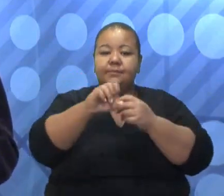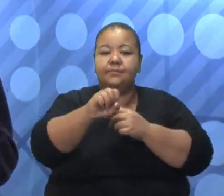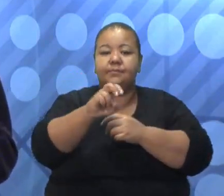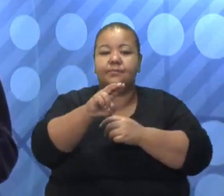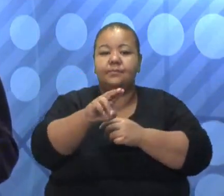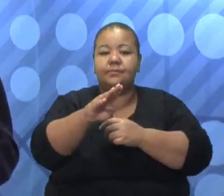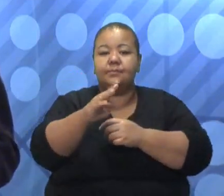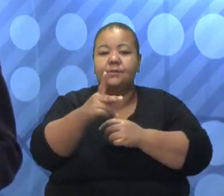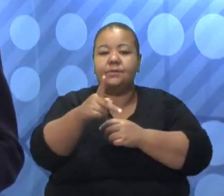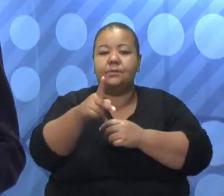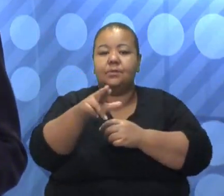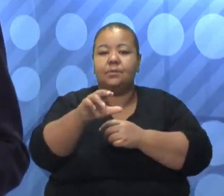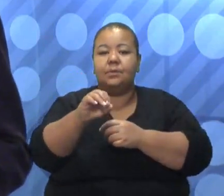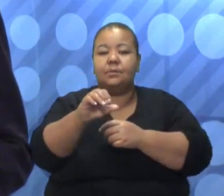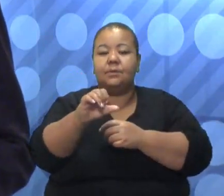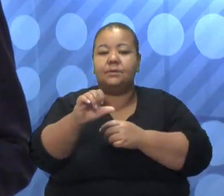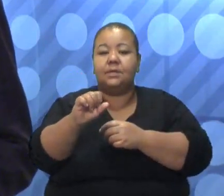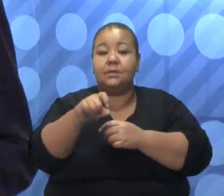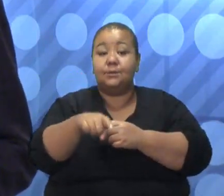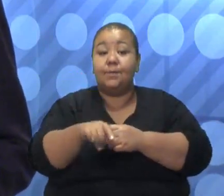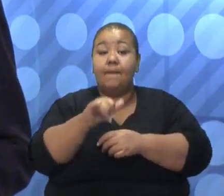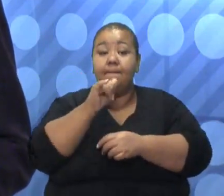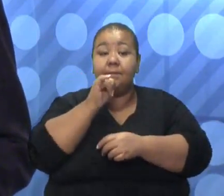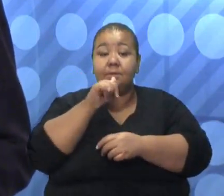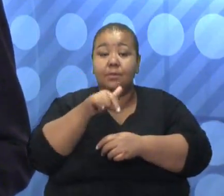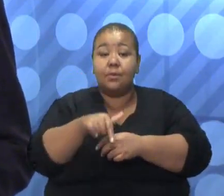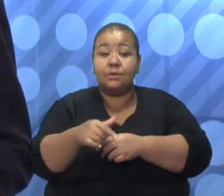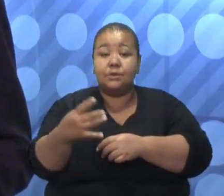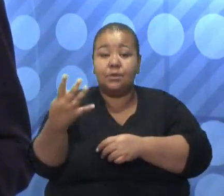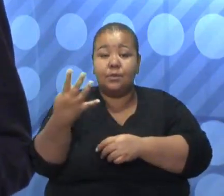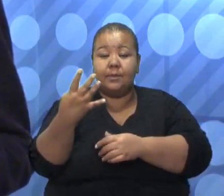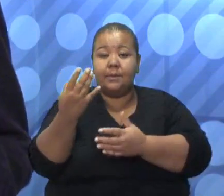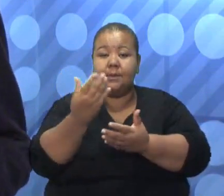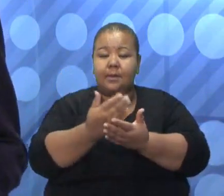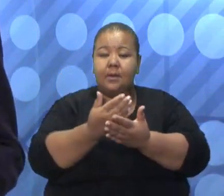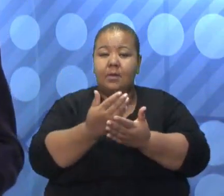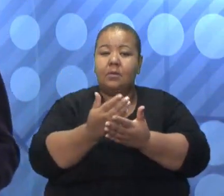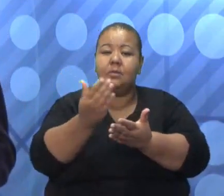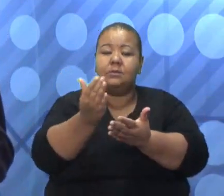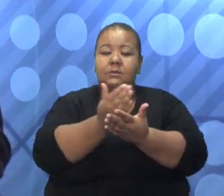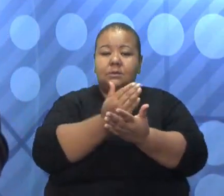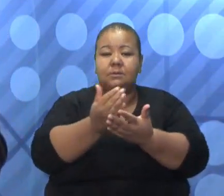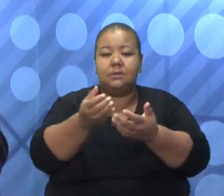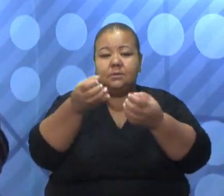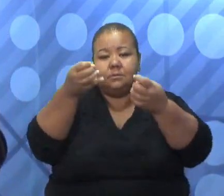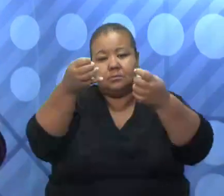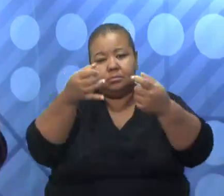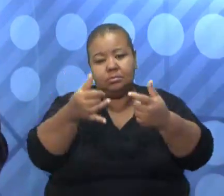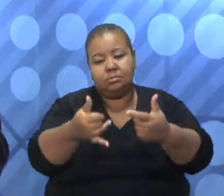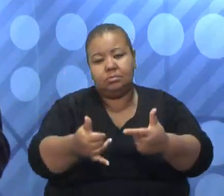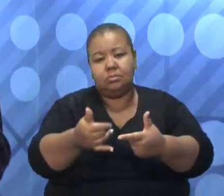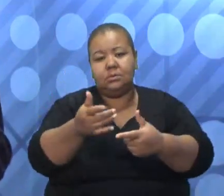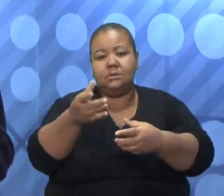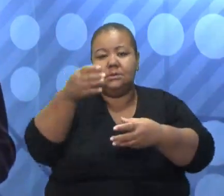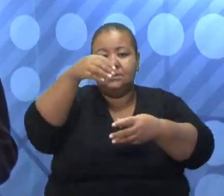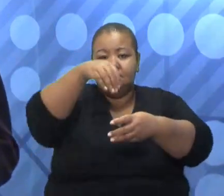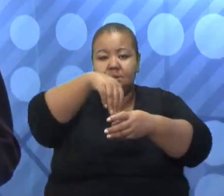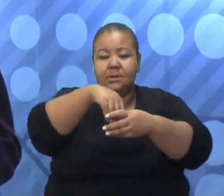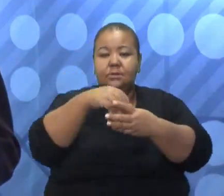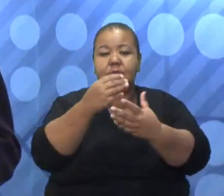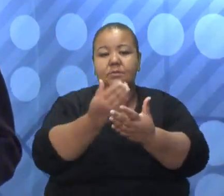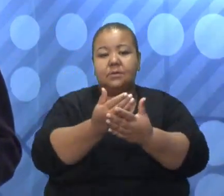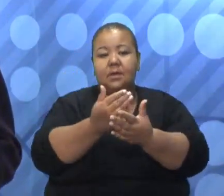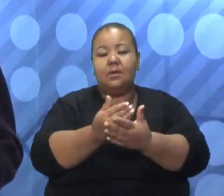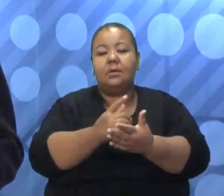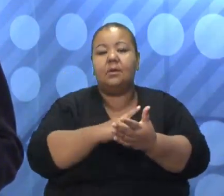subprocesso que é uma das aulas. A 4ª aula que a gente está falando, né, sobre algumas ferramentas do processo produtivo. E dentro dessa aula eu tenho